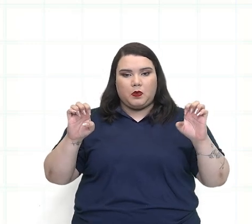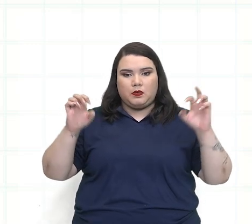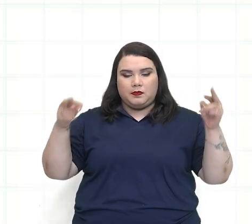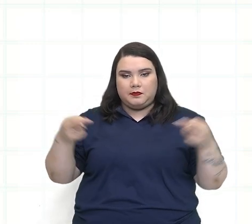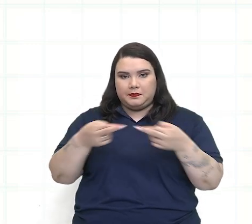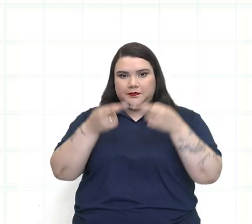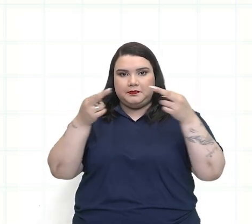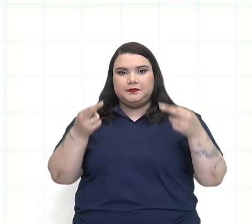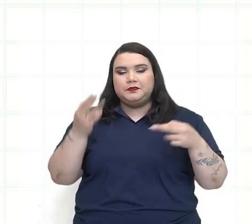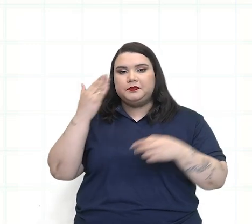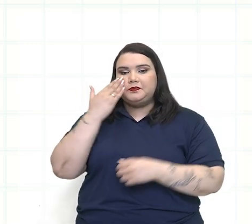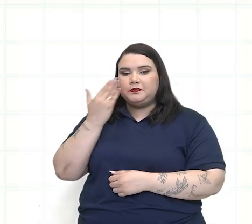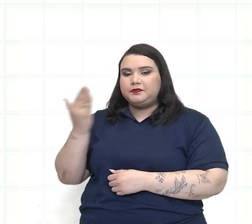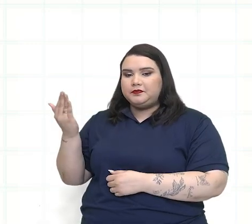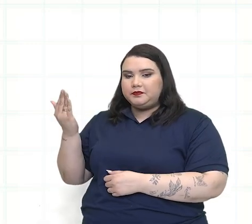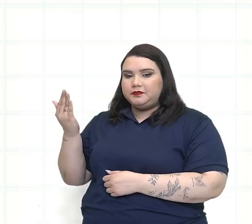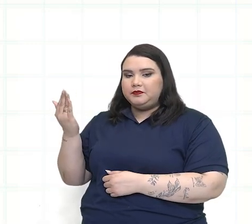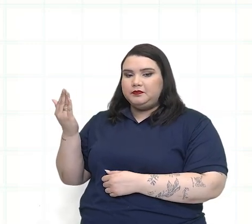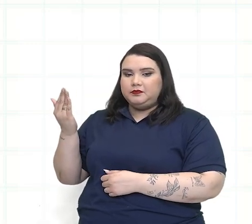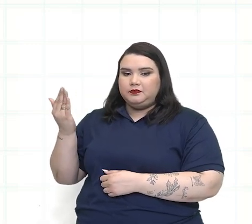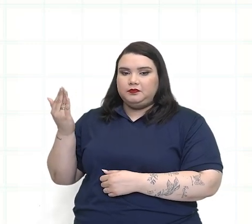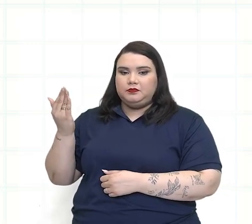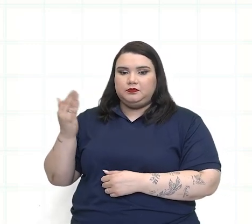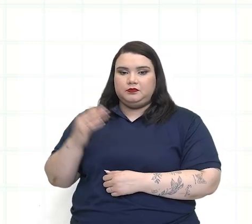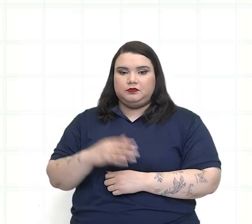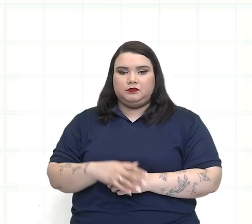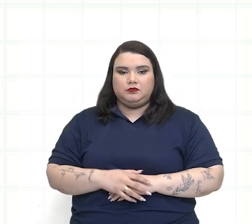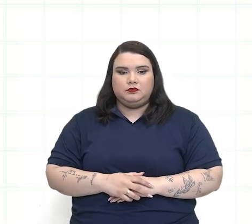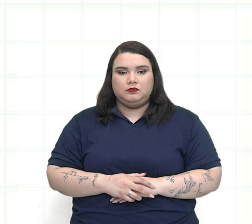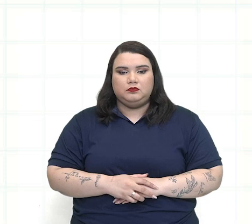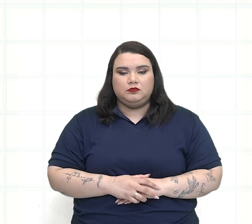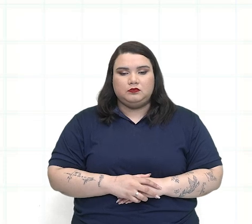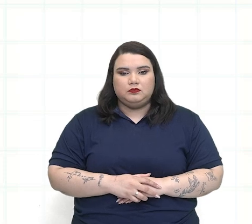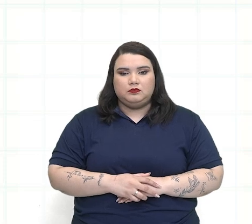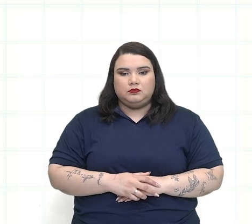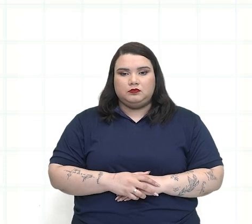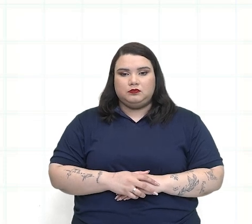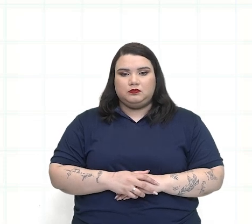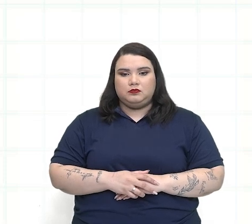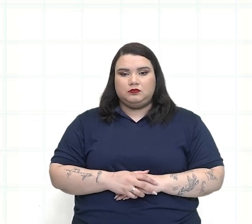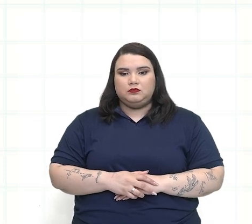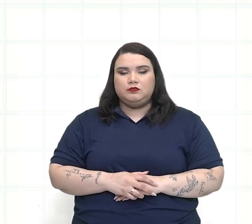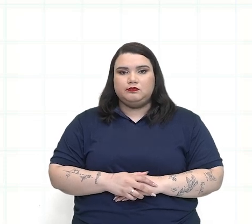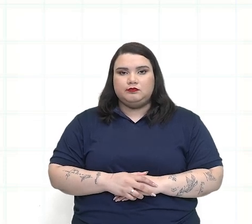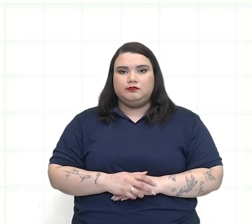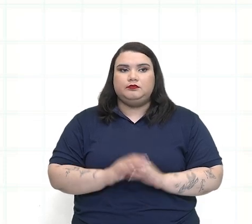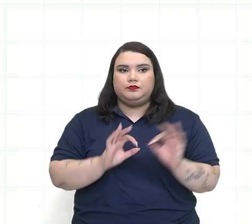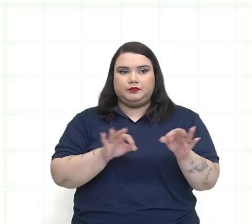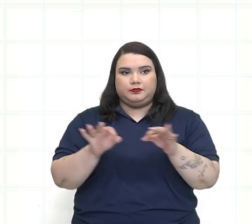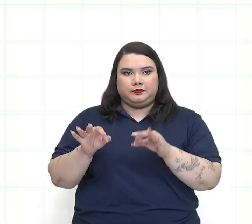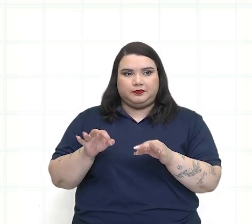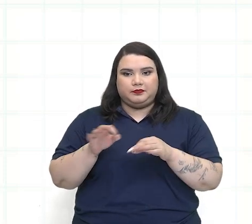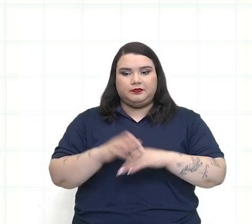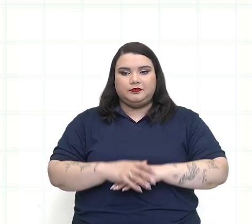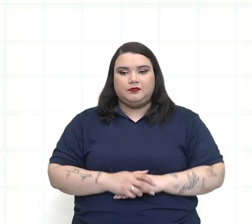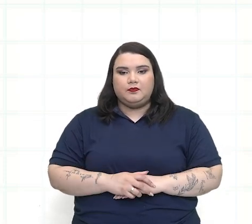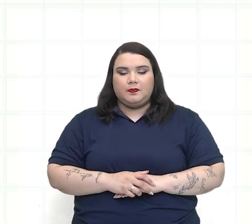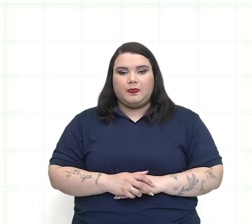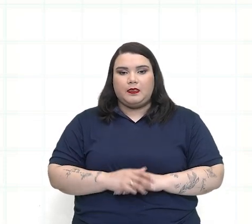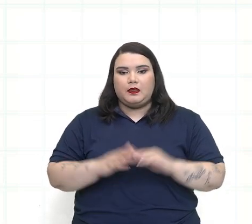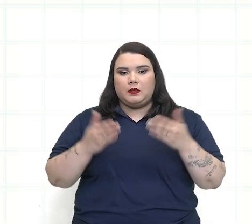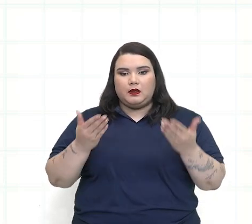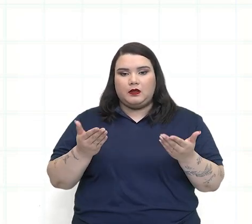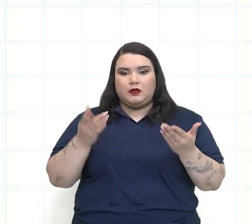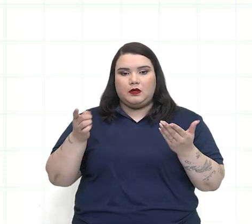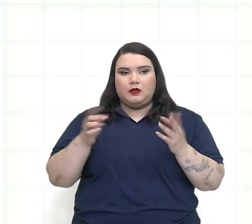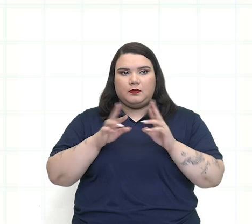rouca, boca, não rima muito, mas é bem parecido, né? A escrita está